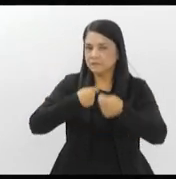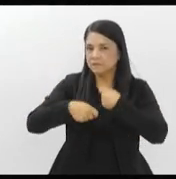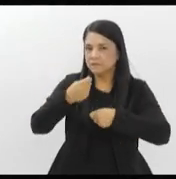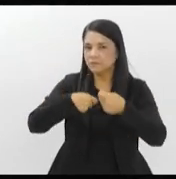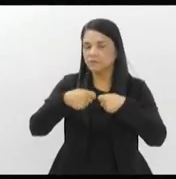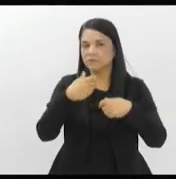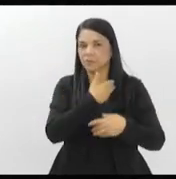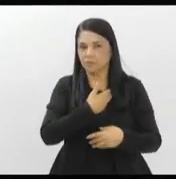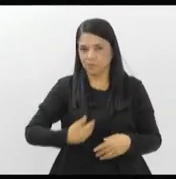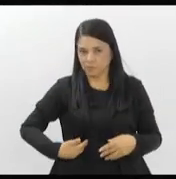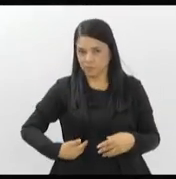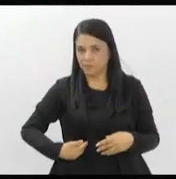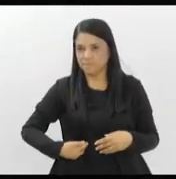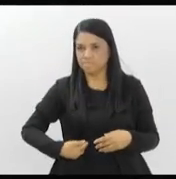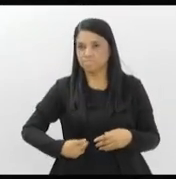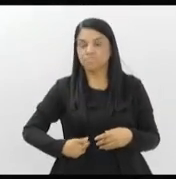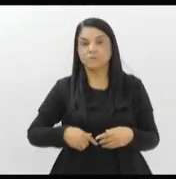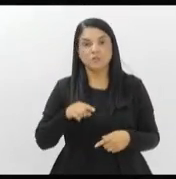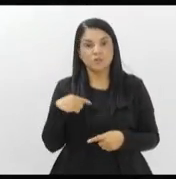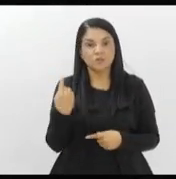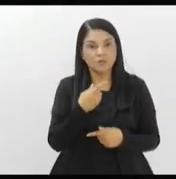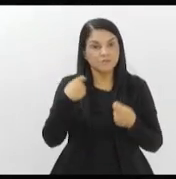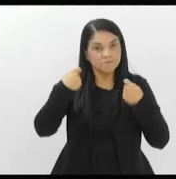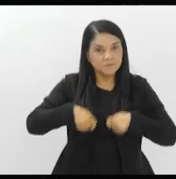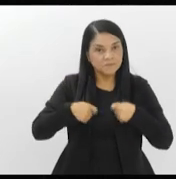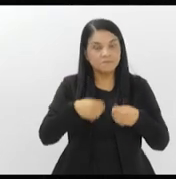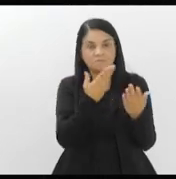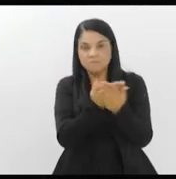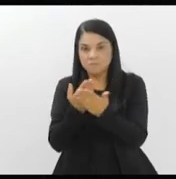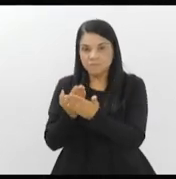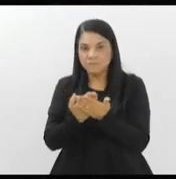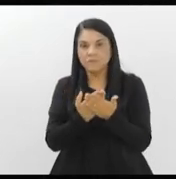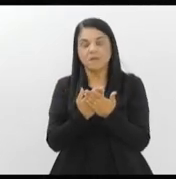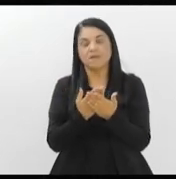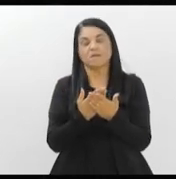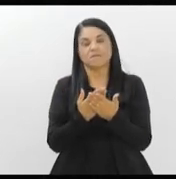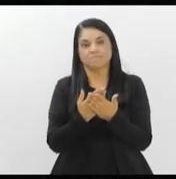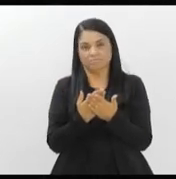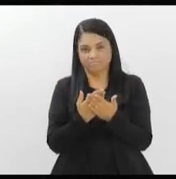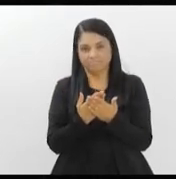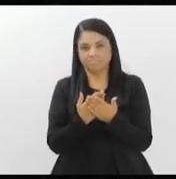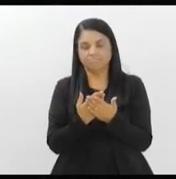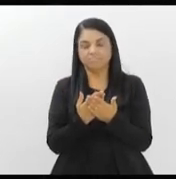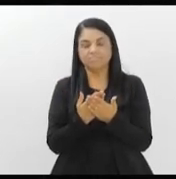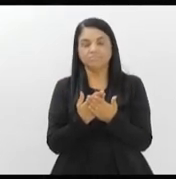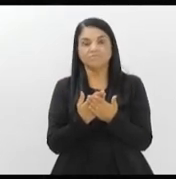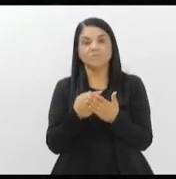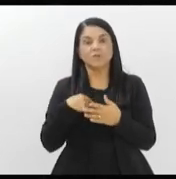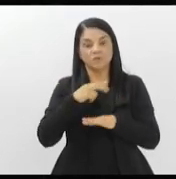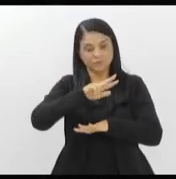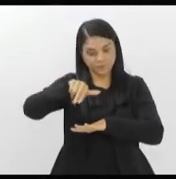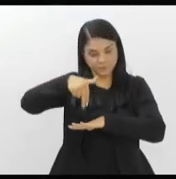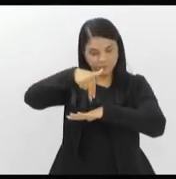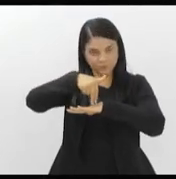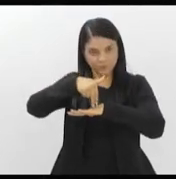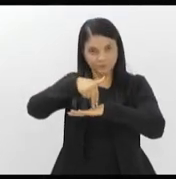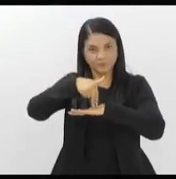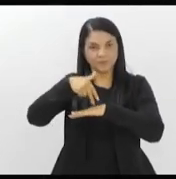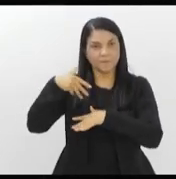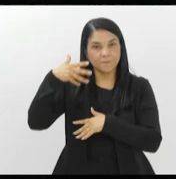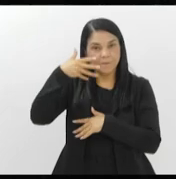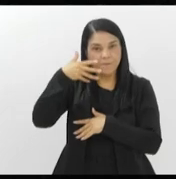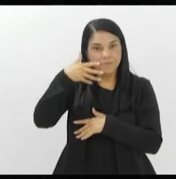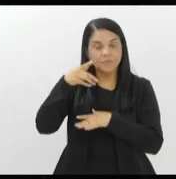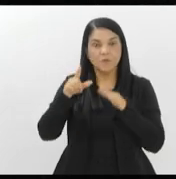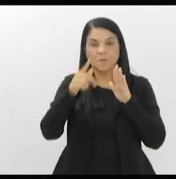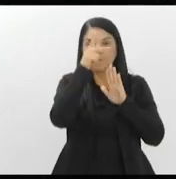e, para isso, todos nós é preciso estudar e se capacitar. O que me traz à tribuna hoje aqui é um